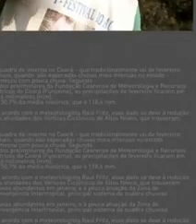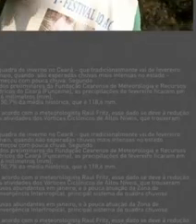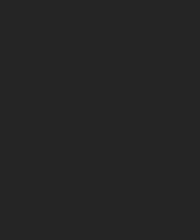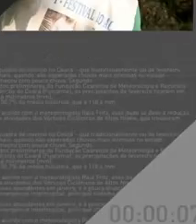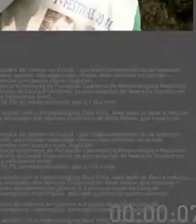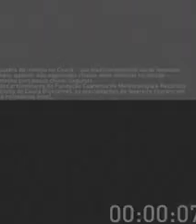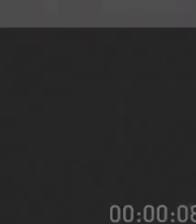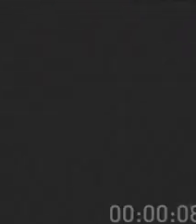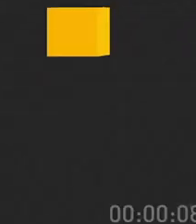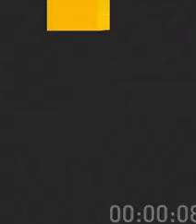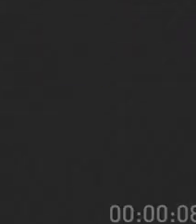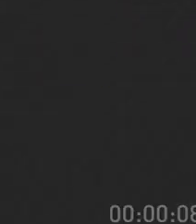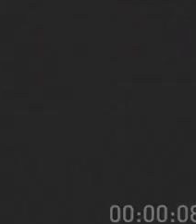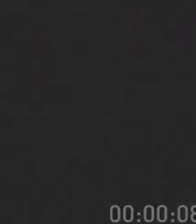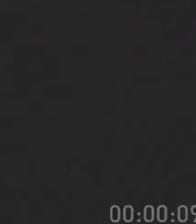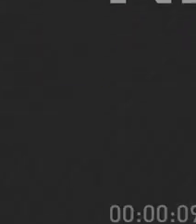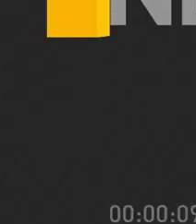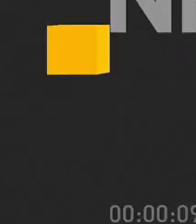ae